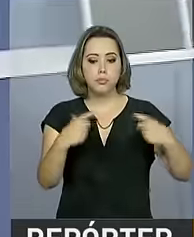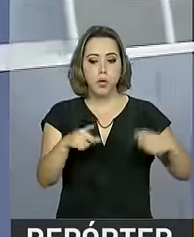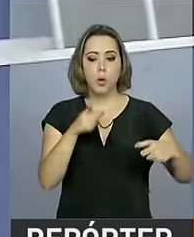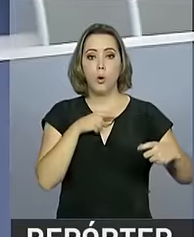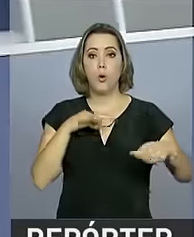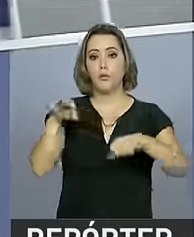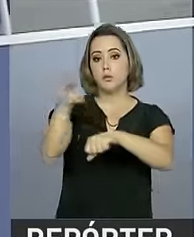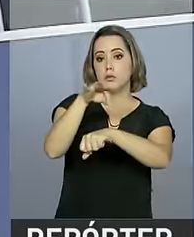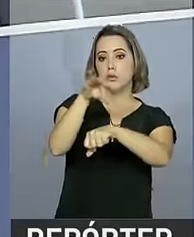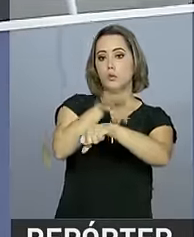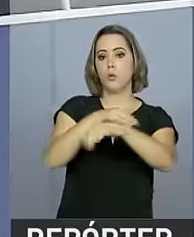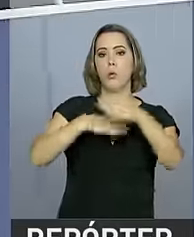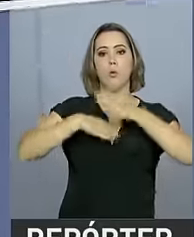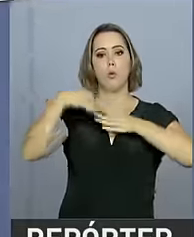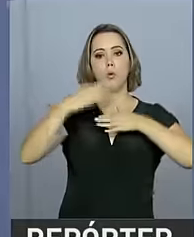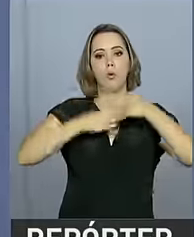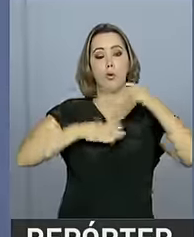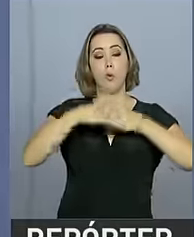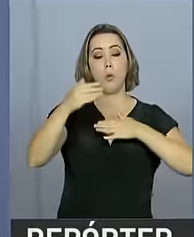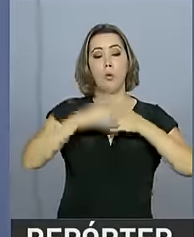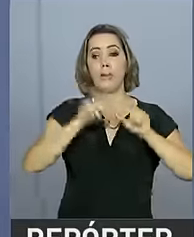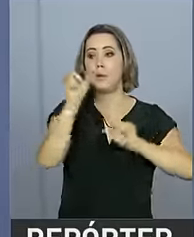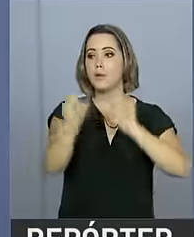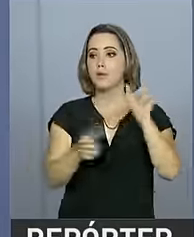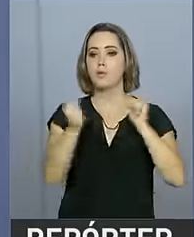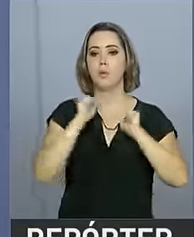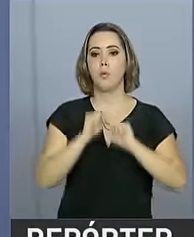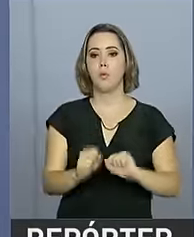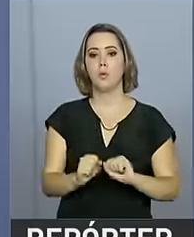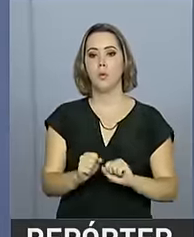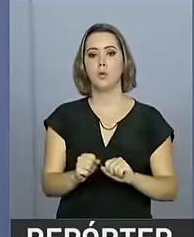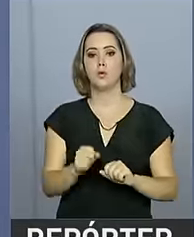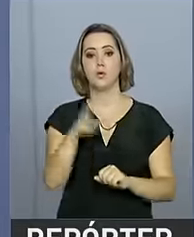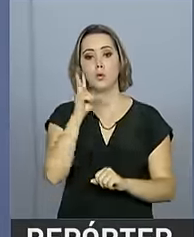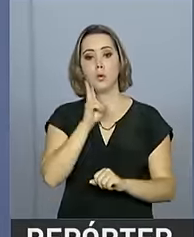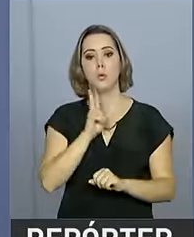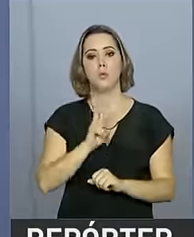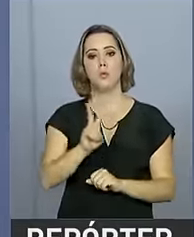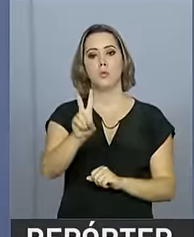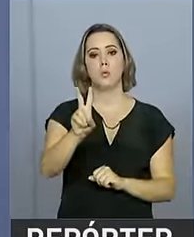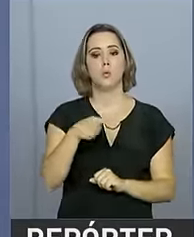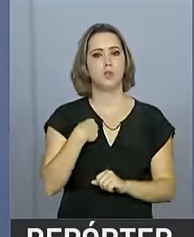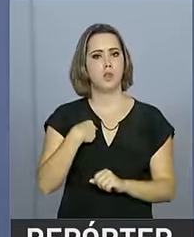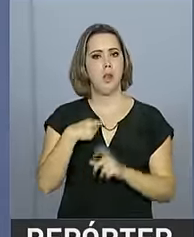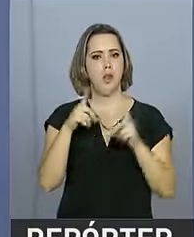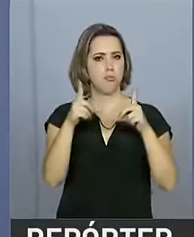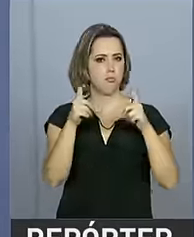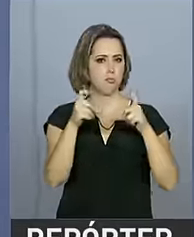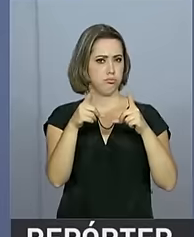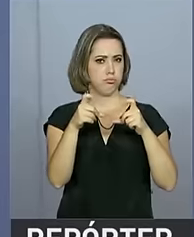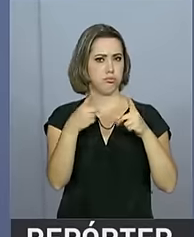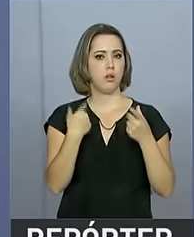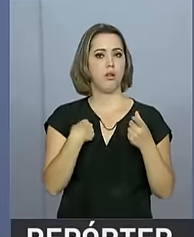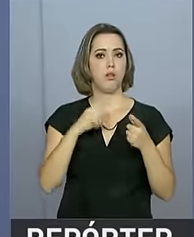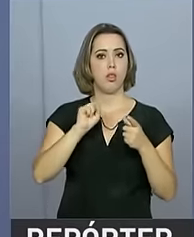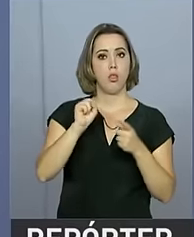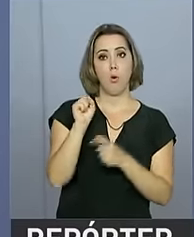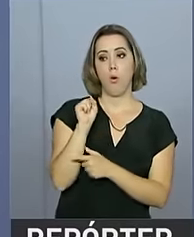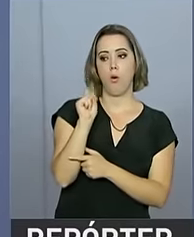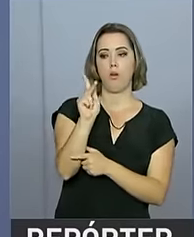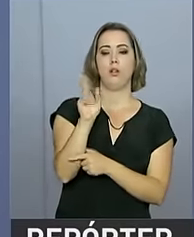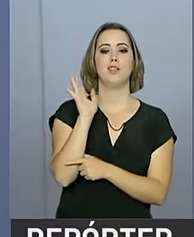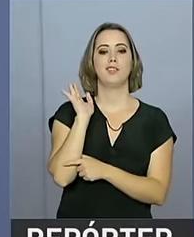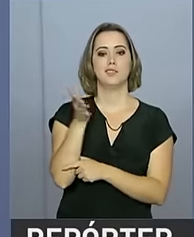agora qualquer Servidor Público com o novo aplicativo pode registrar basta tirar uma foto dar o OK e pronto a